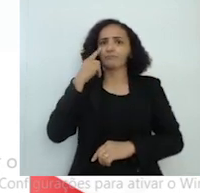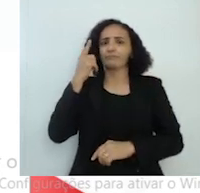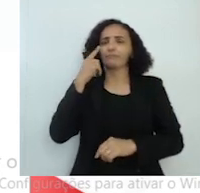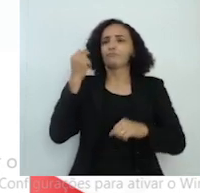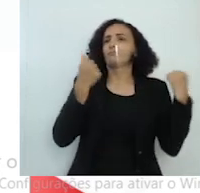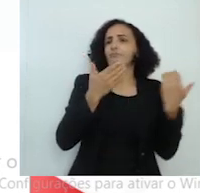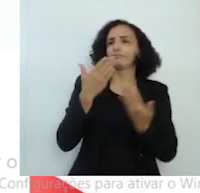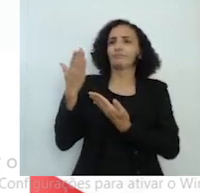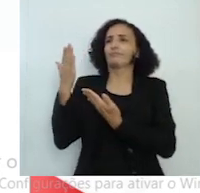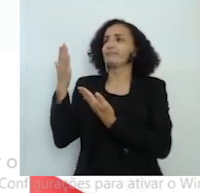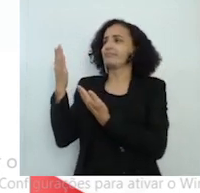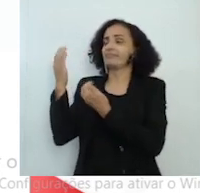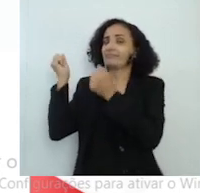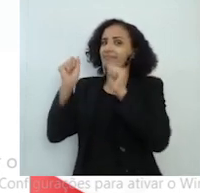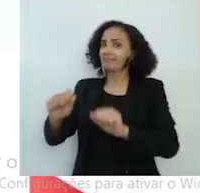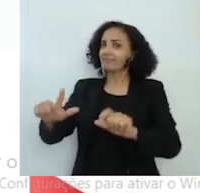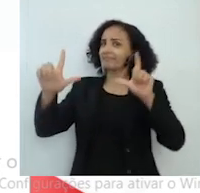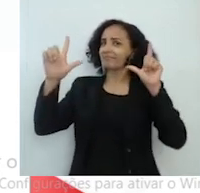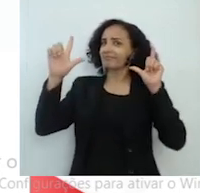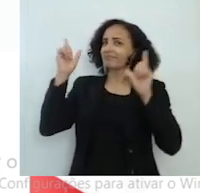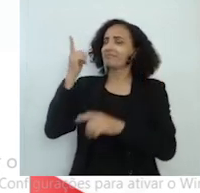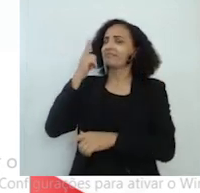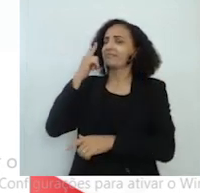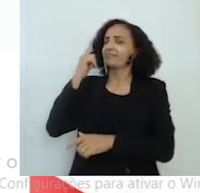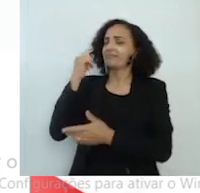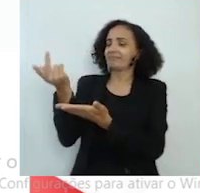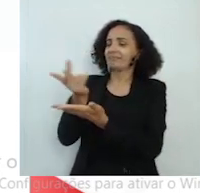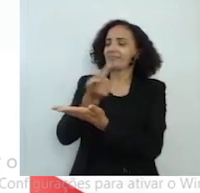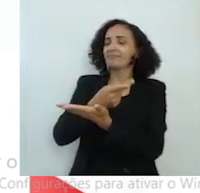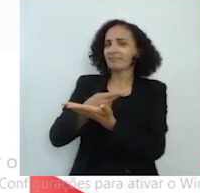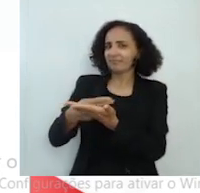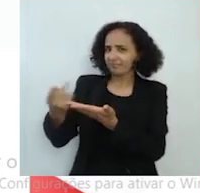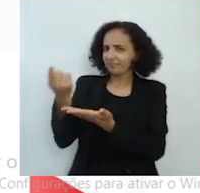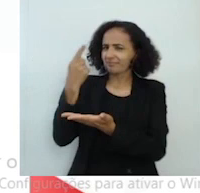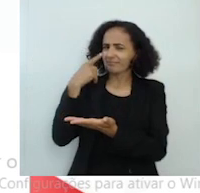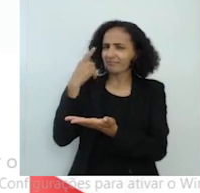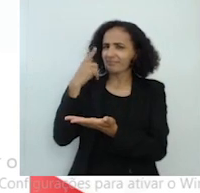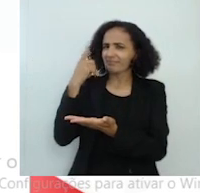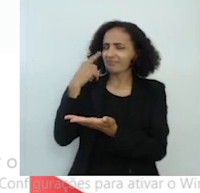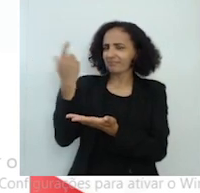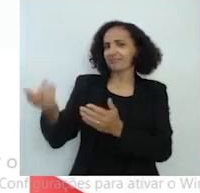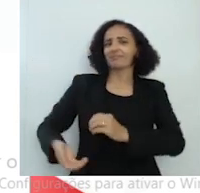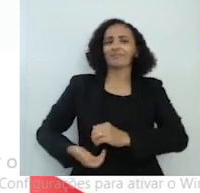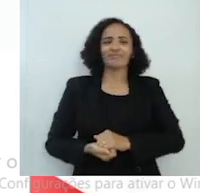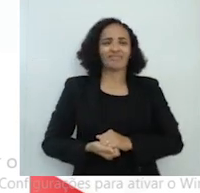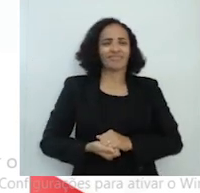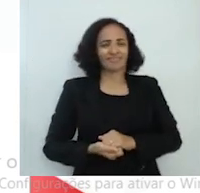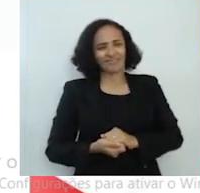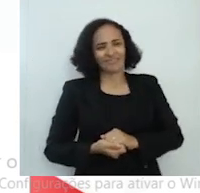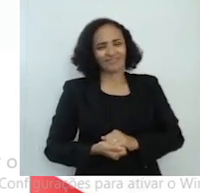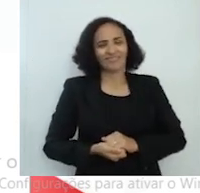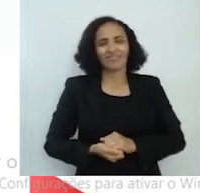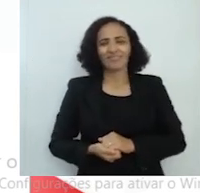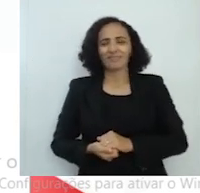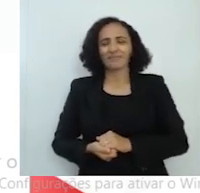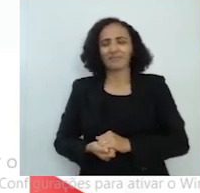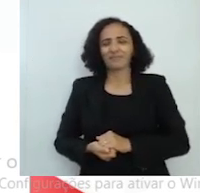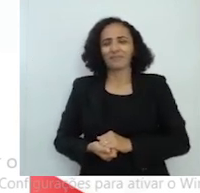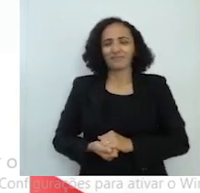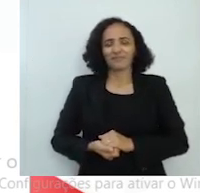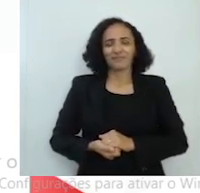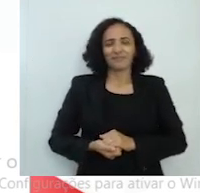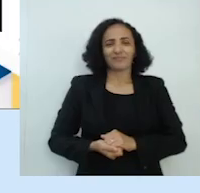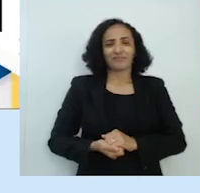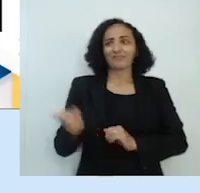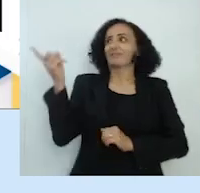Olha nos slides aí, essa charge que a tia professora colocou. A tia professora é ótimo. Vamos lá. Dá